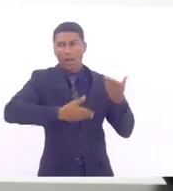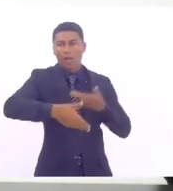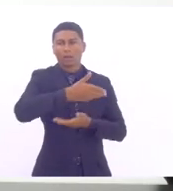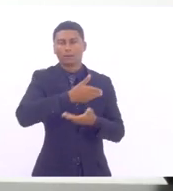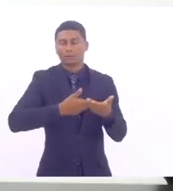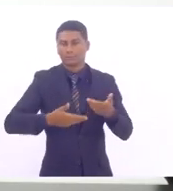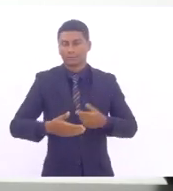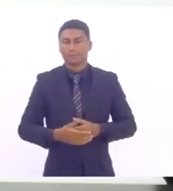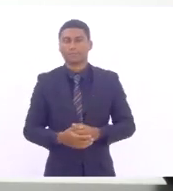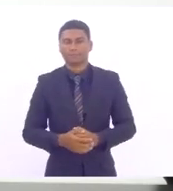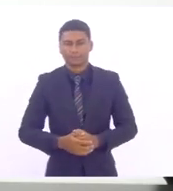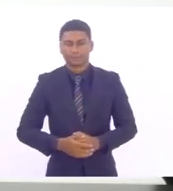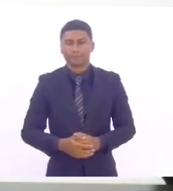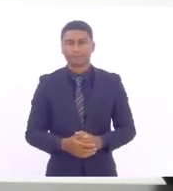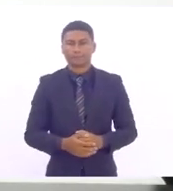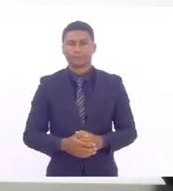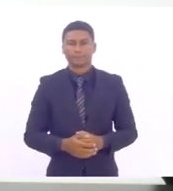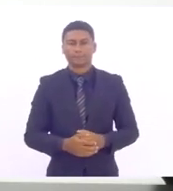Além disso,